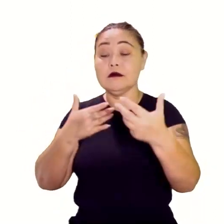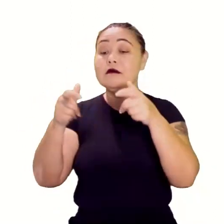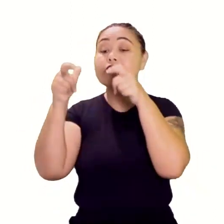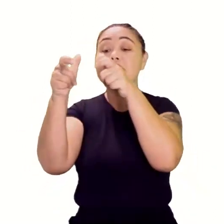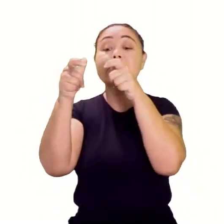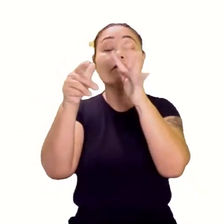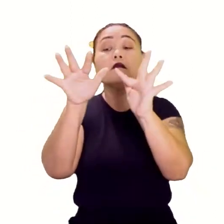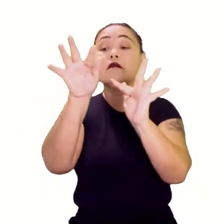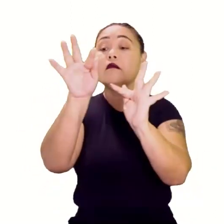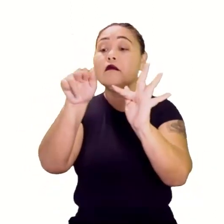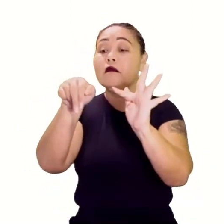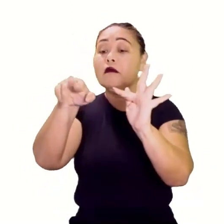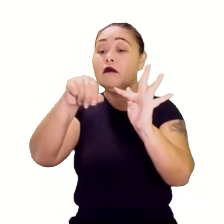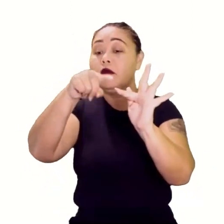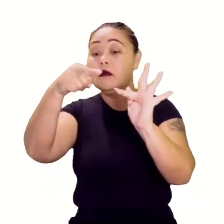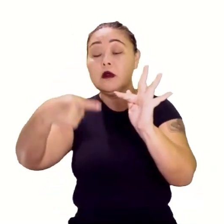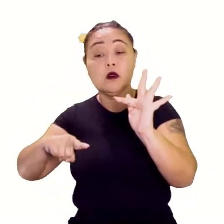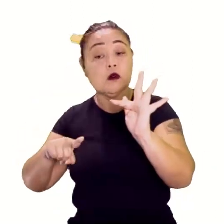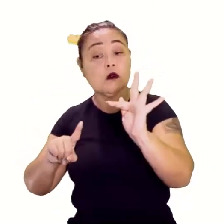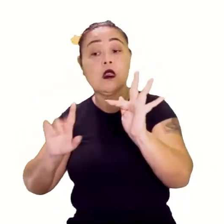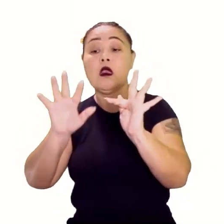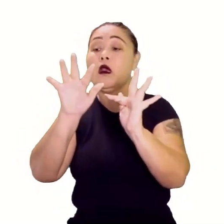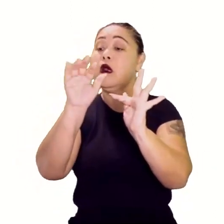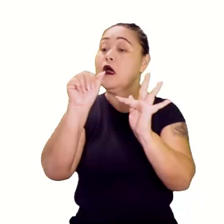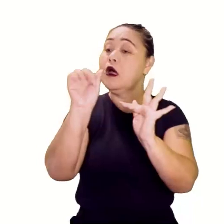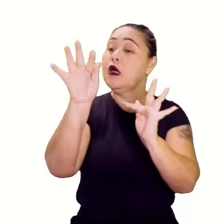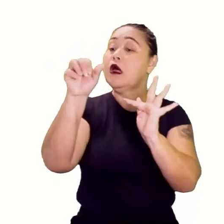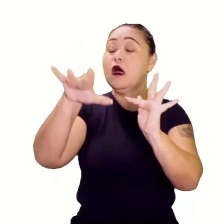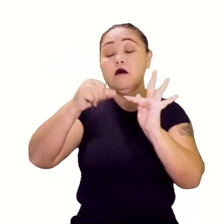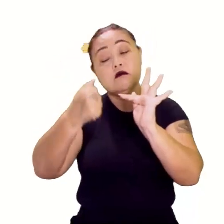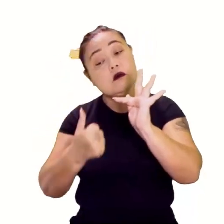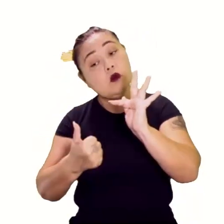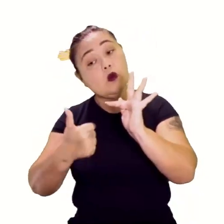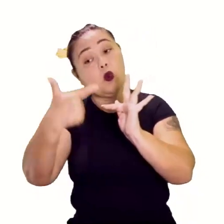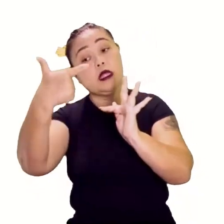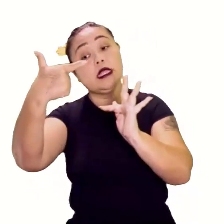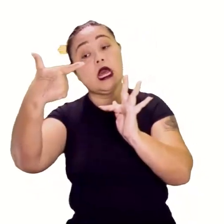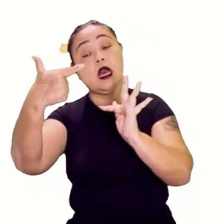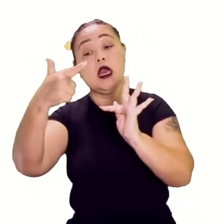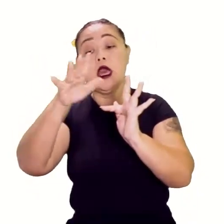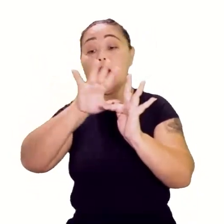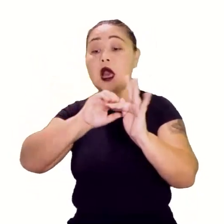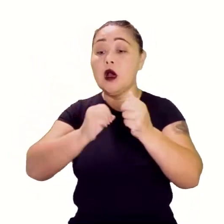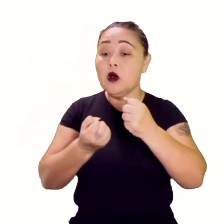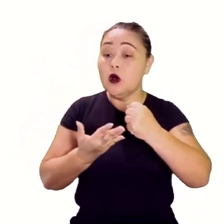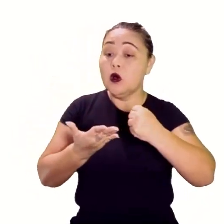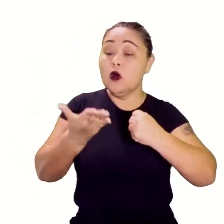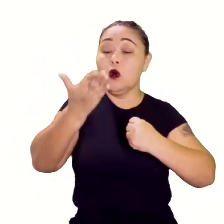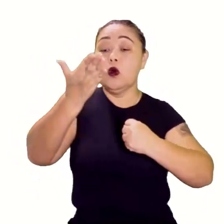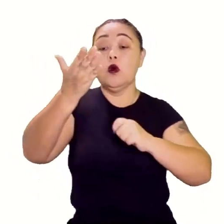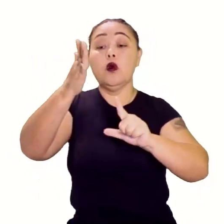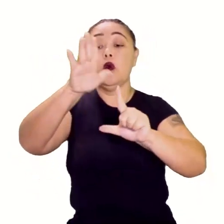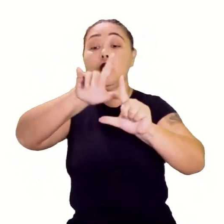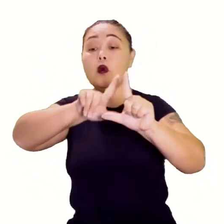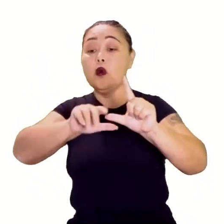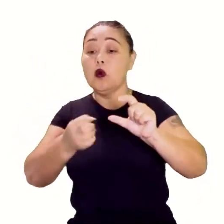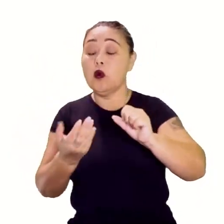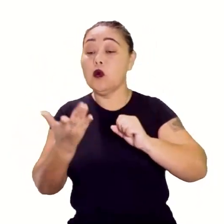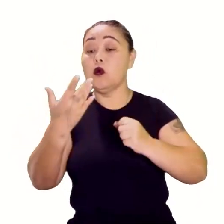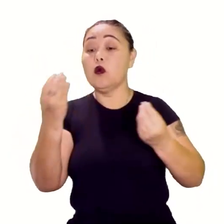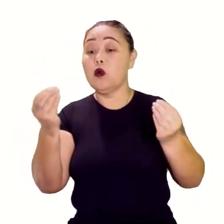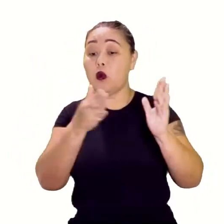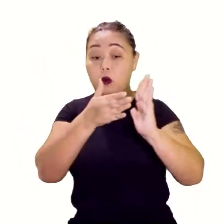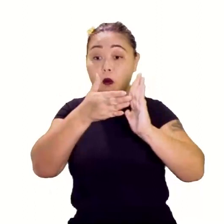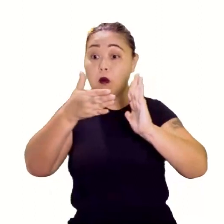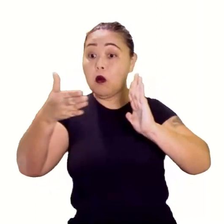tipo de função, seja ela afim, quadrática, exponencial, logarítmica, modular,